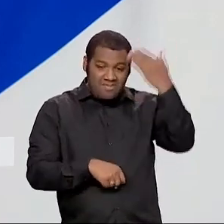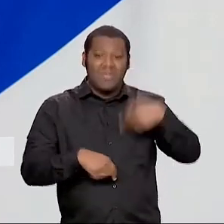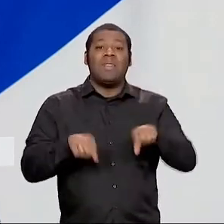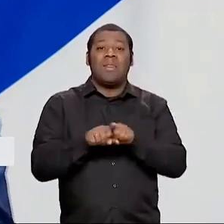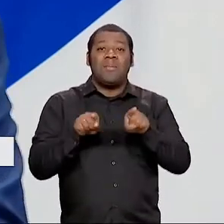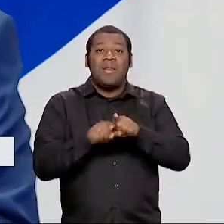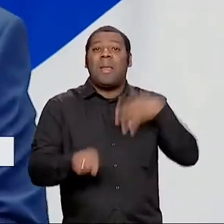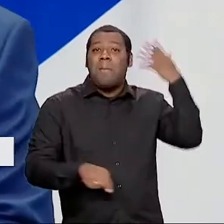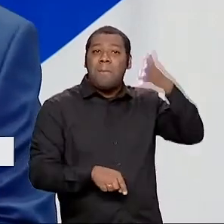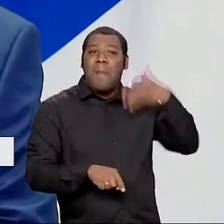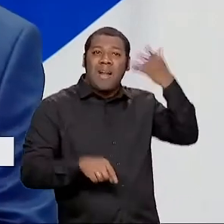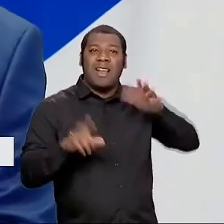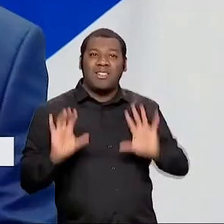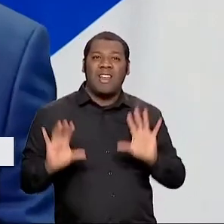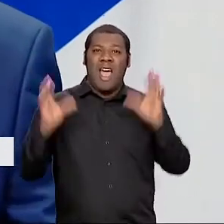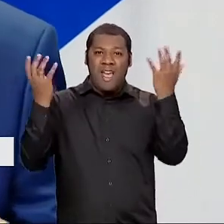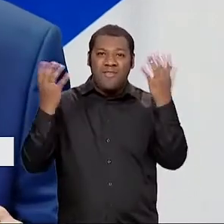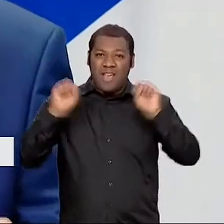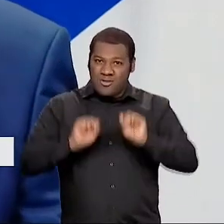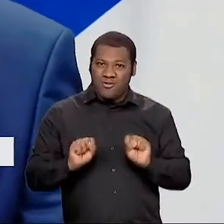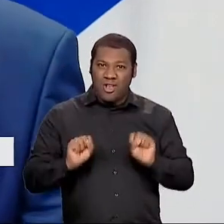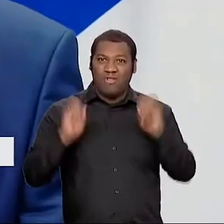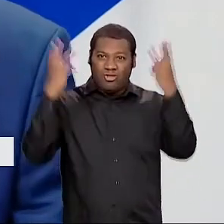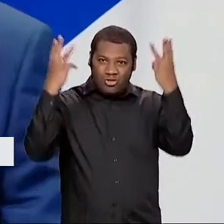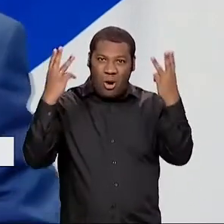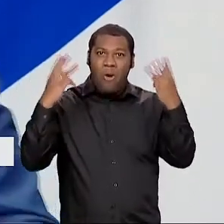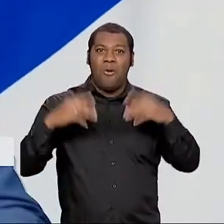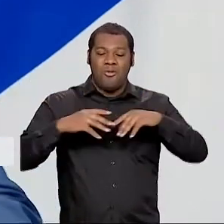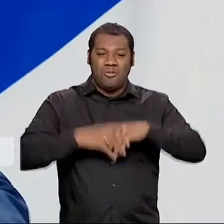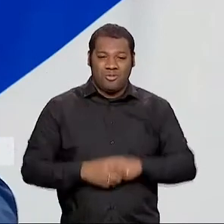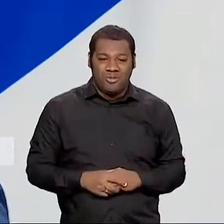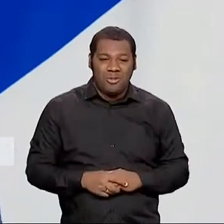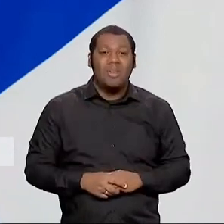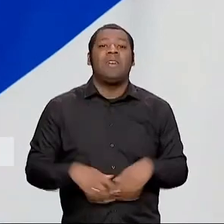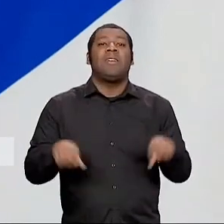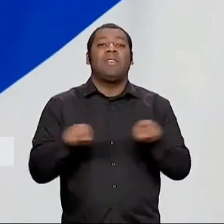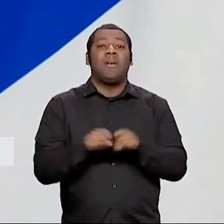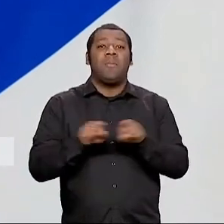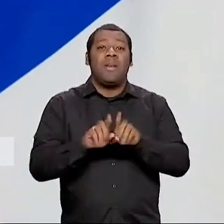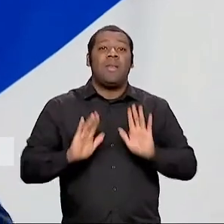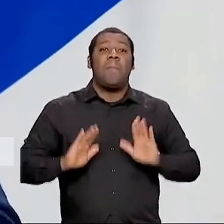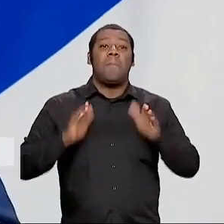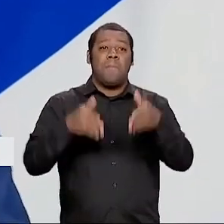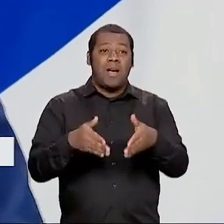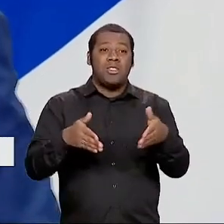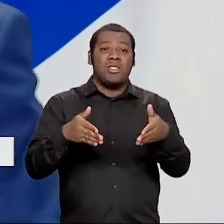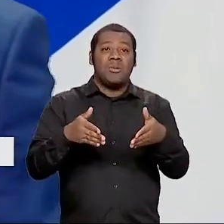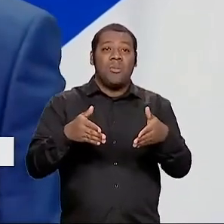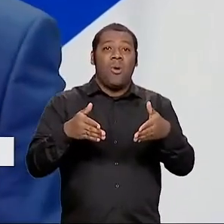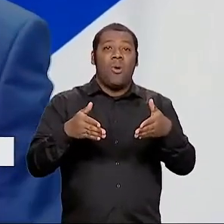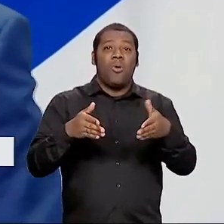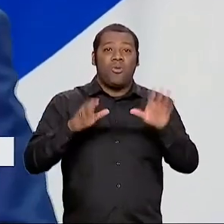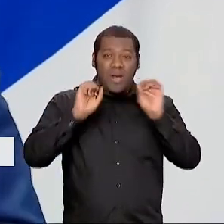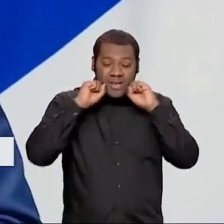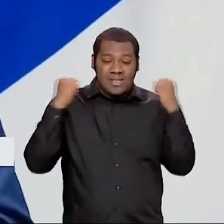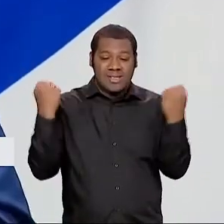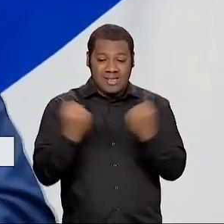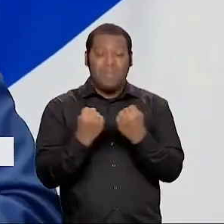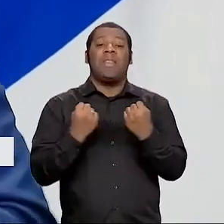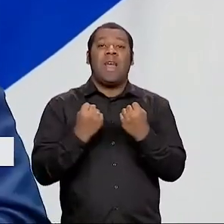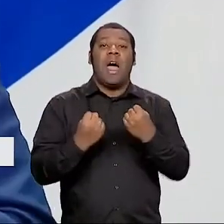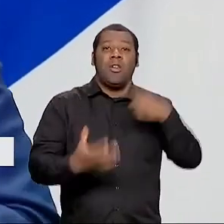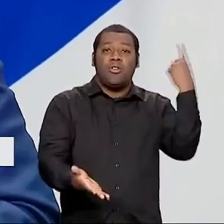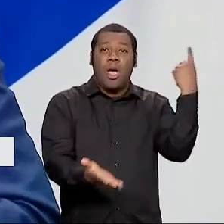Eiffel, participou do jantar da Cúpula por um Novo Pacto Financeiro Global, foi um jantar de trabalho